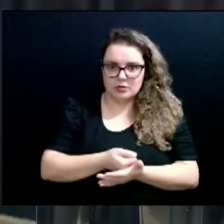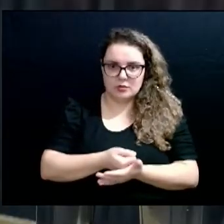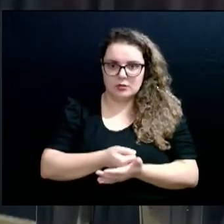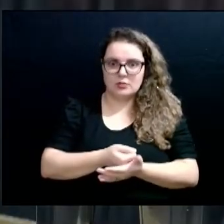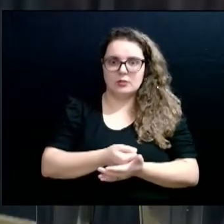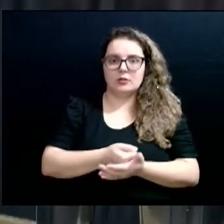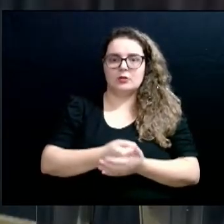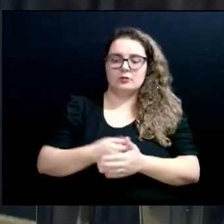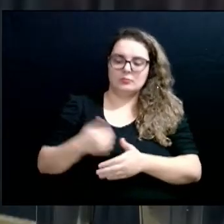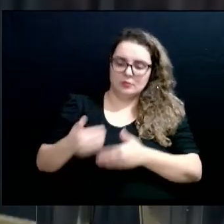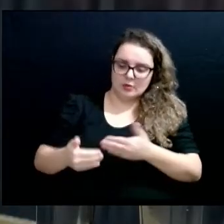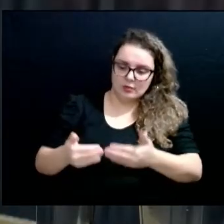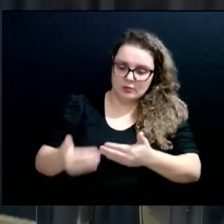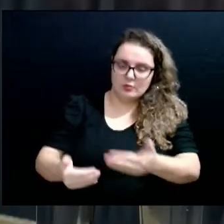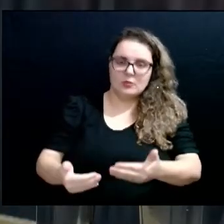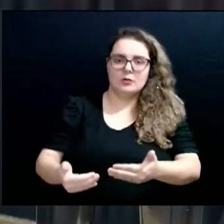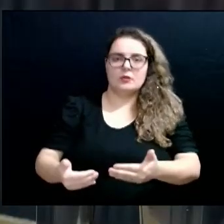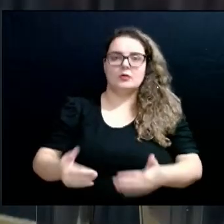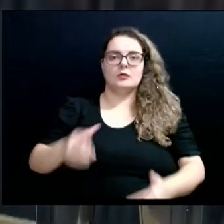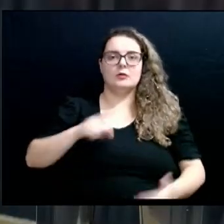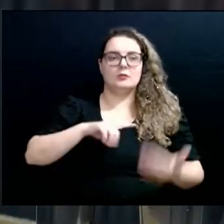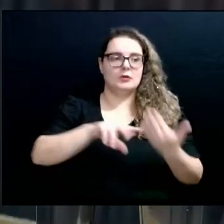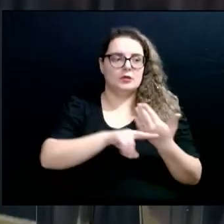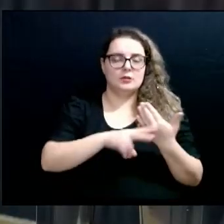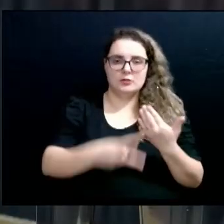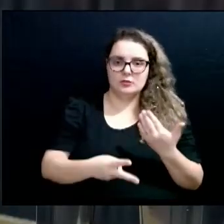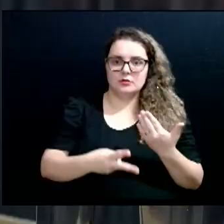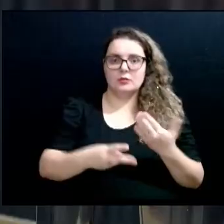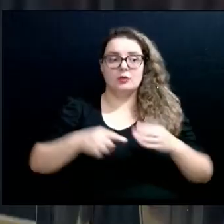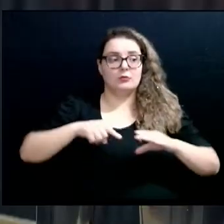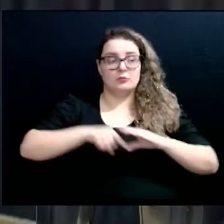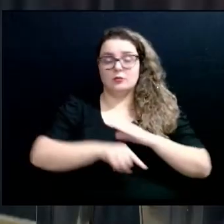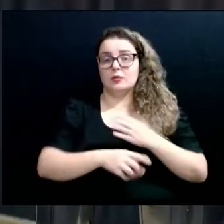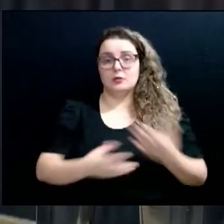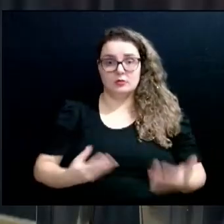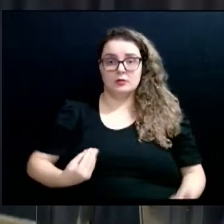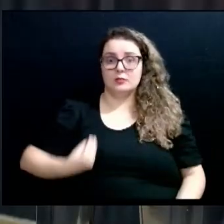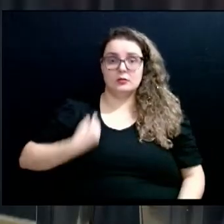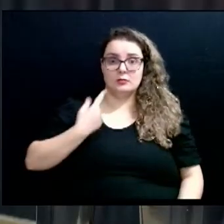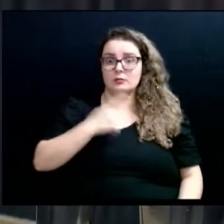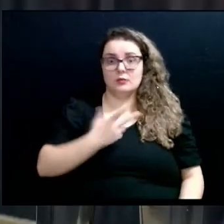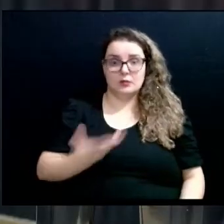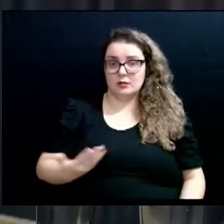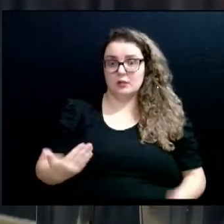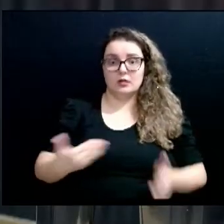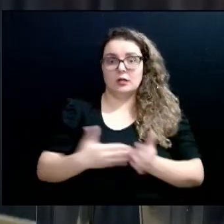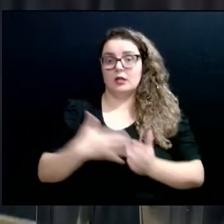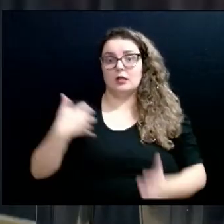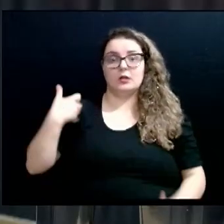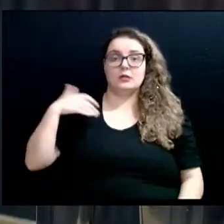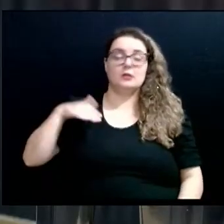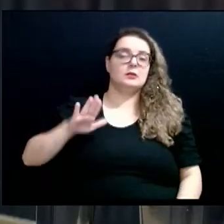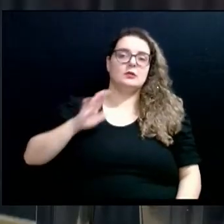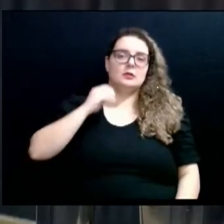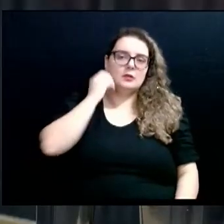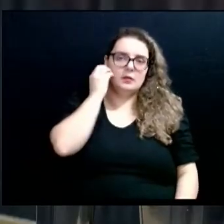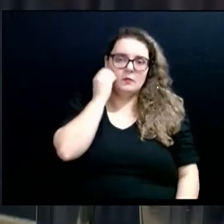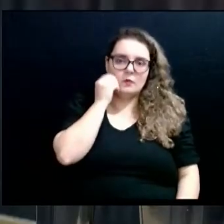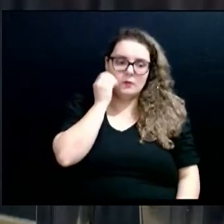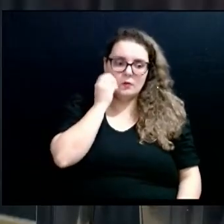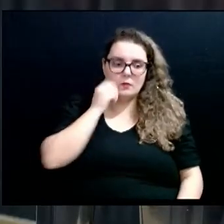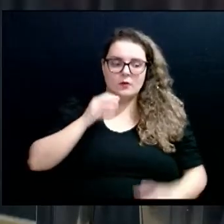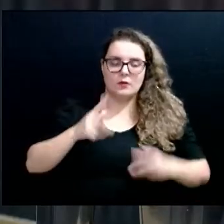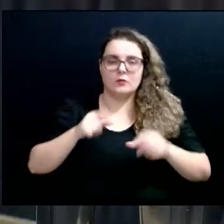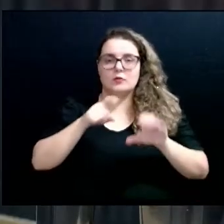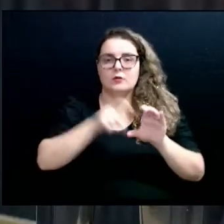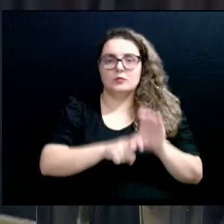isso, que isso vai ter um impacto profundo na vida dela até ela crescer, né. Tudo depende de como é